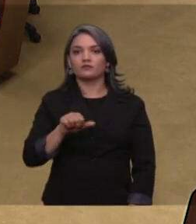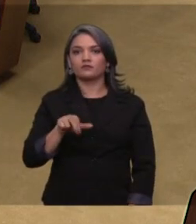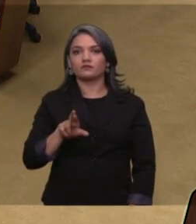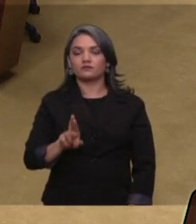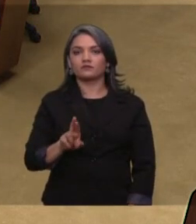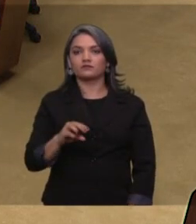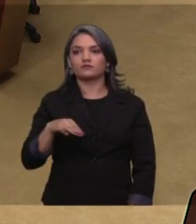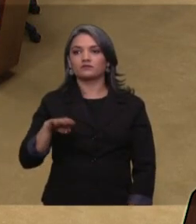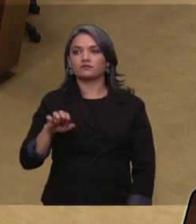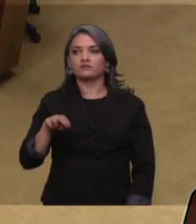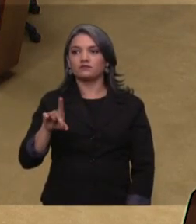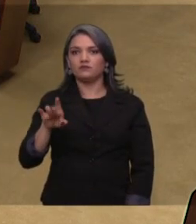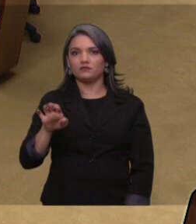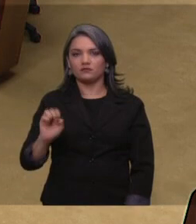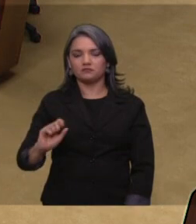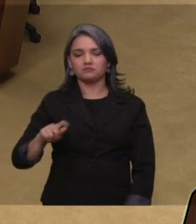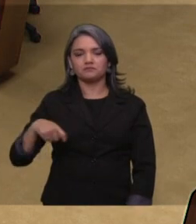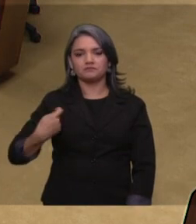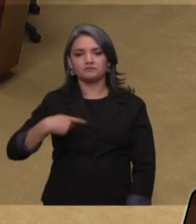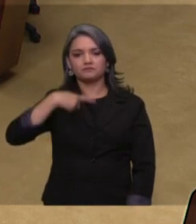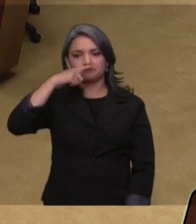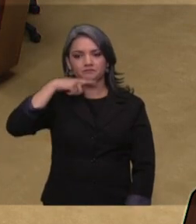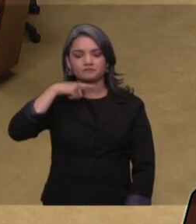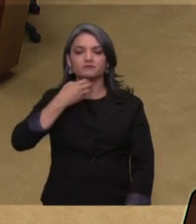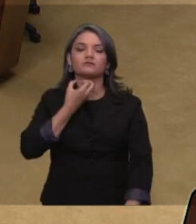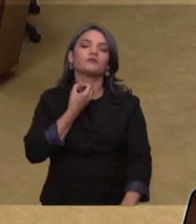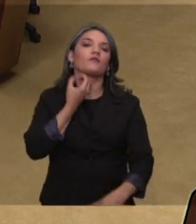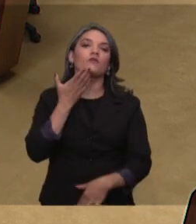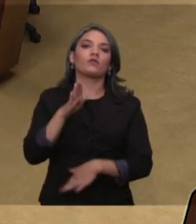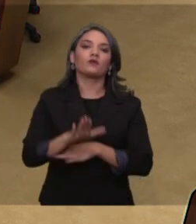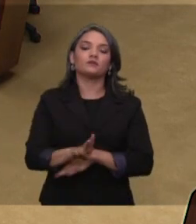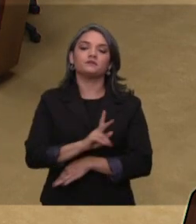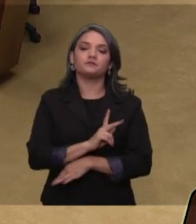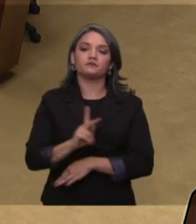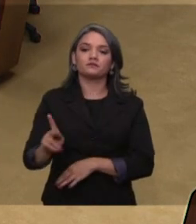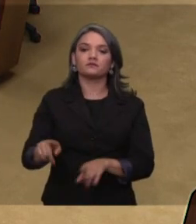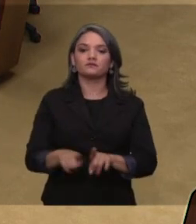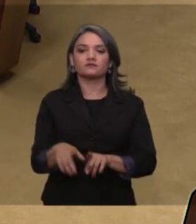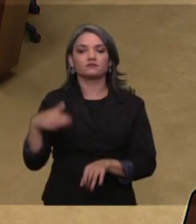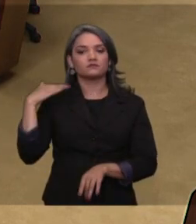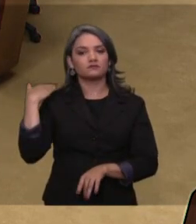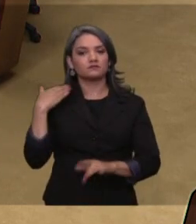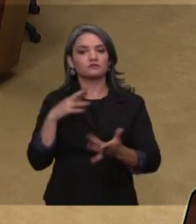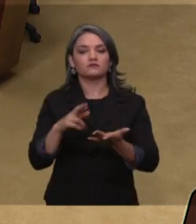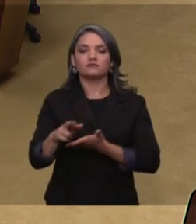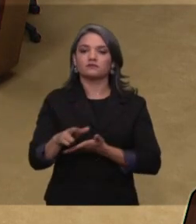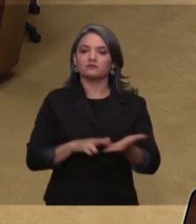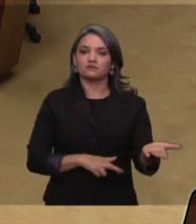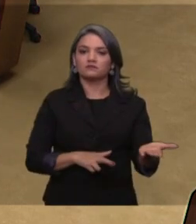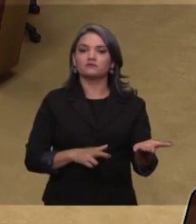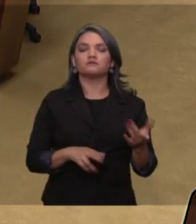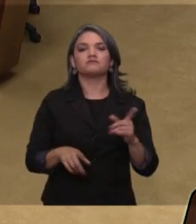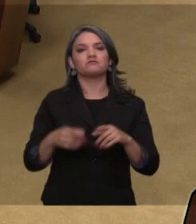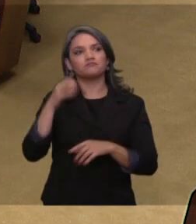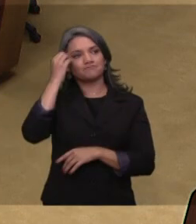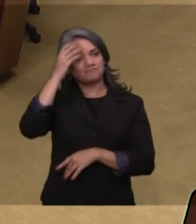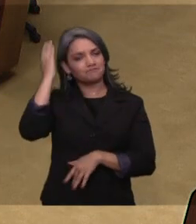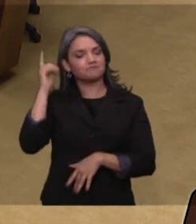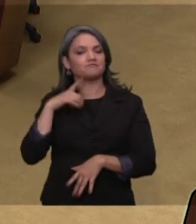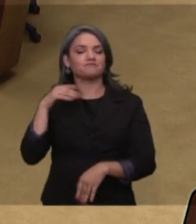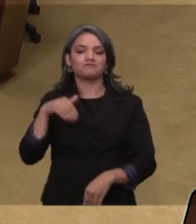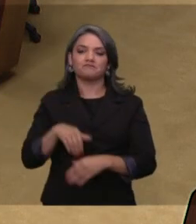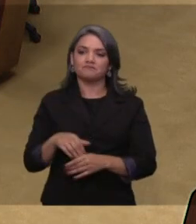ministra Carmen Lúcia, senhor relator, ministro Fux, que trouxe um belíssimo voto. Cumprimentar